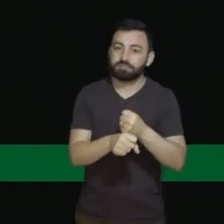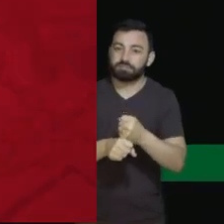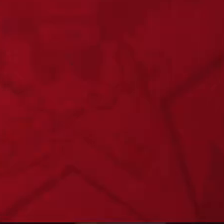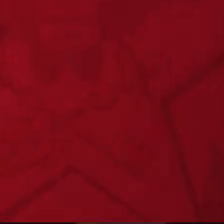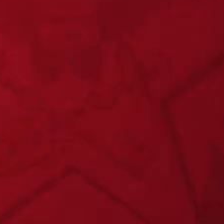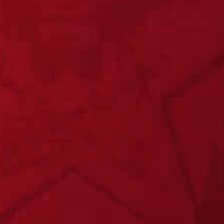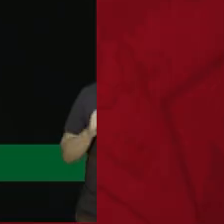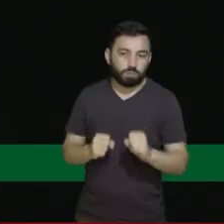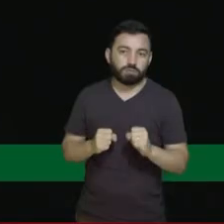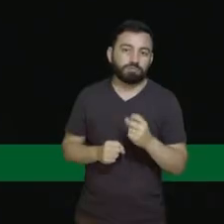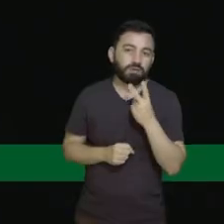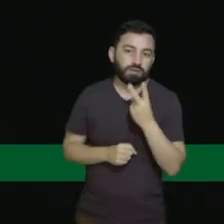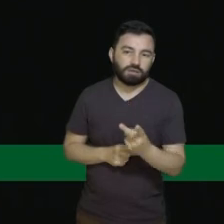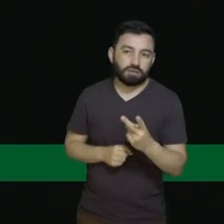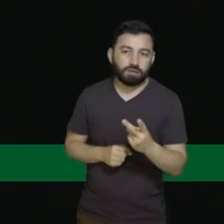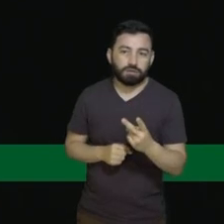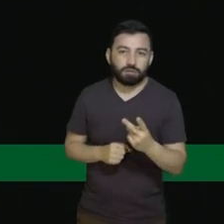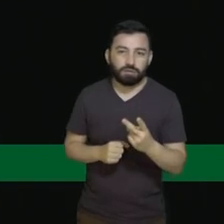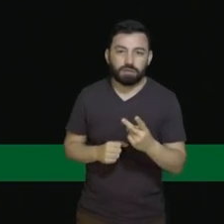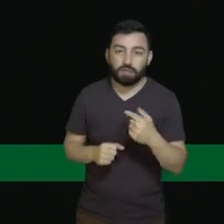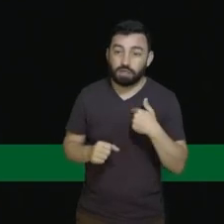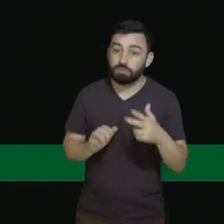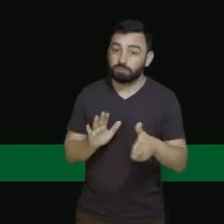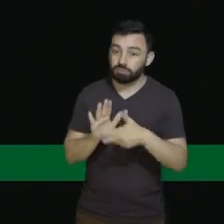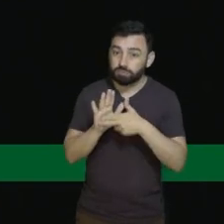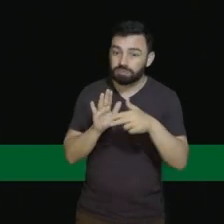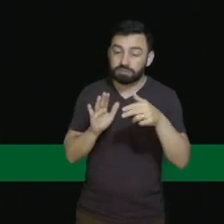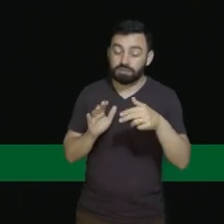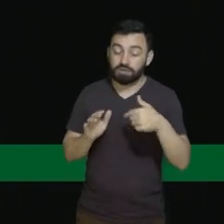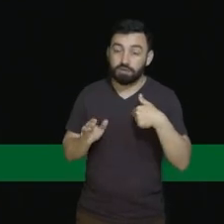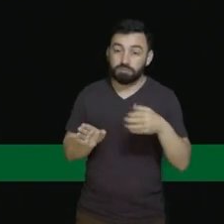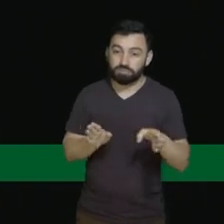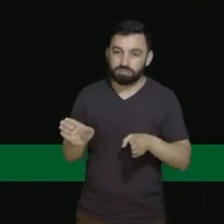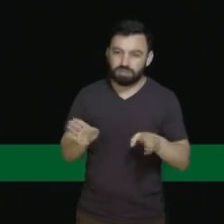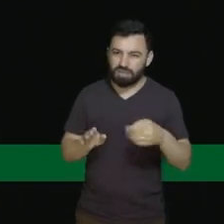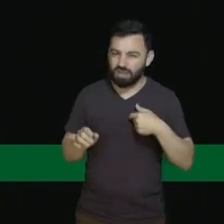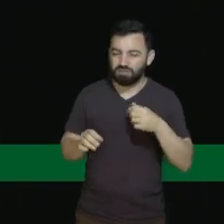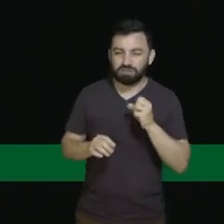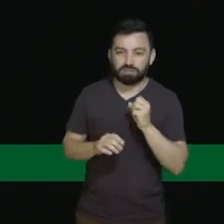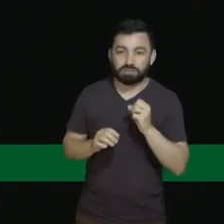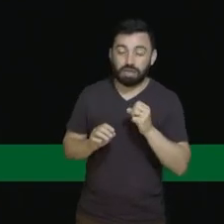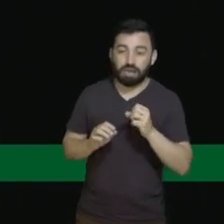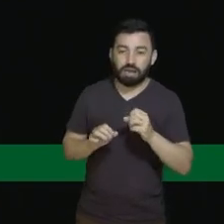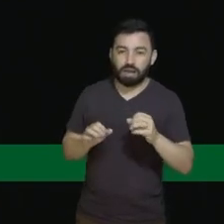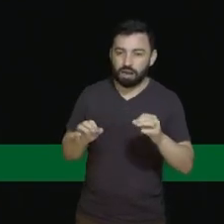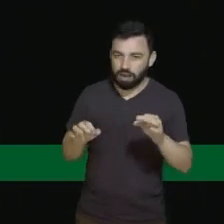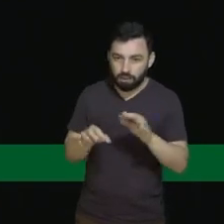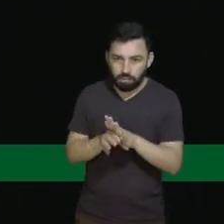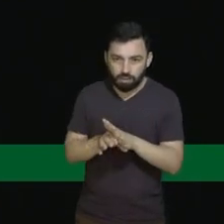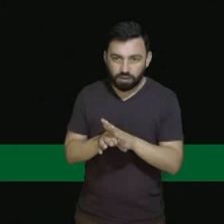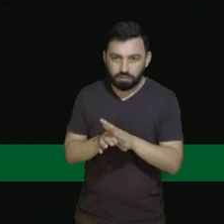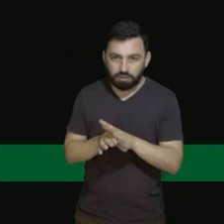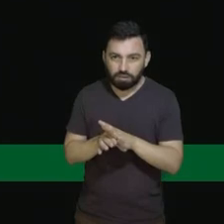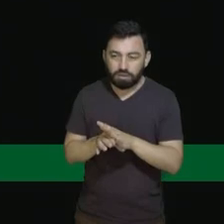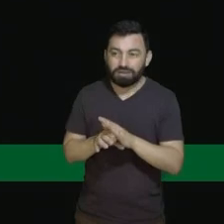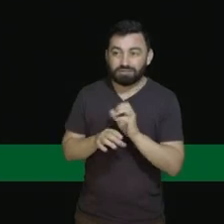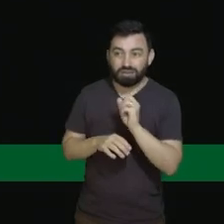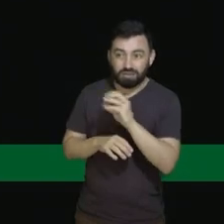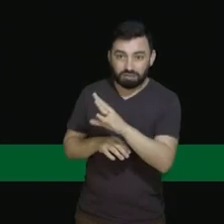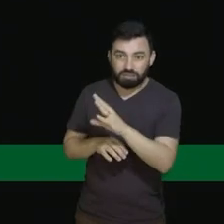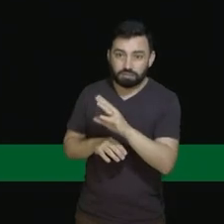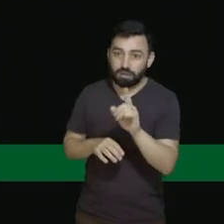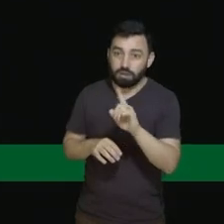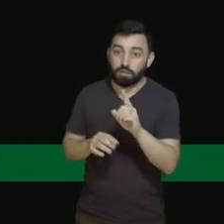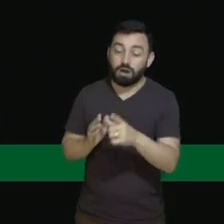andamento no estado. Eu disse quando assumi o mandato que eu não sairia do mandato sem que a 283, a